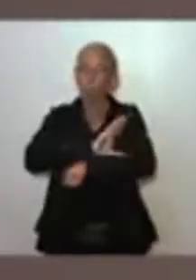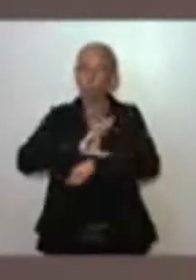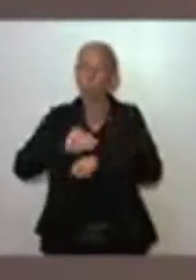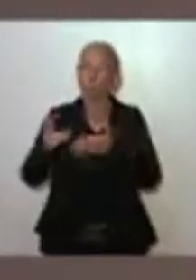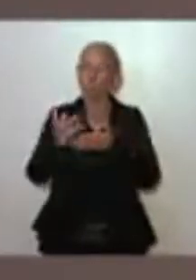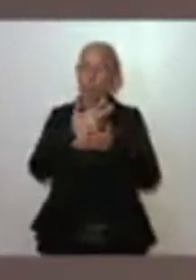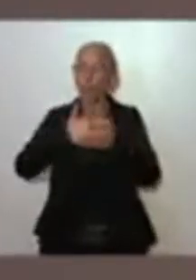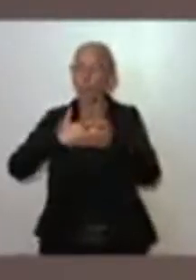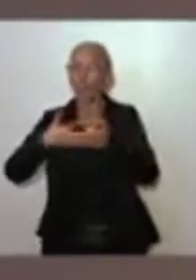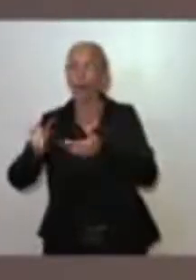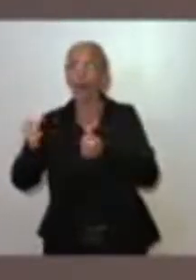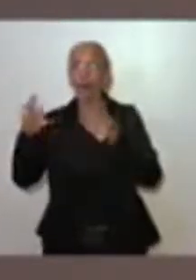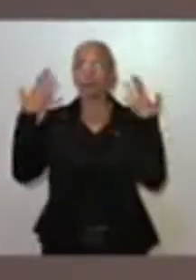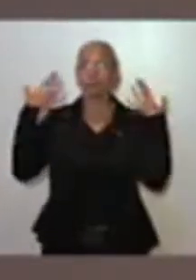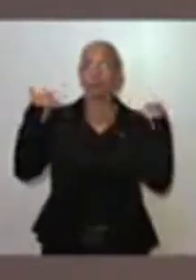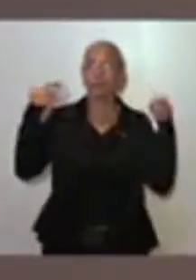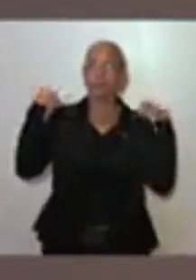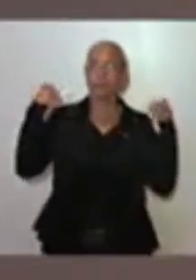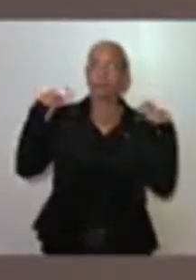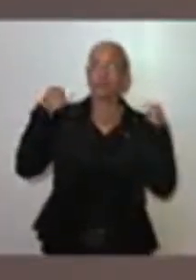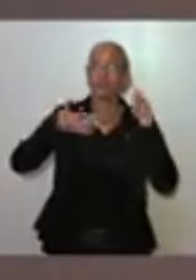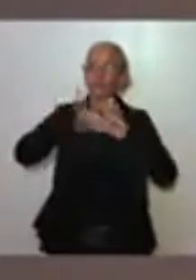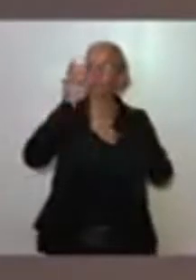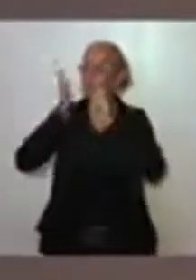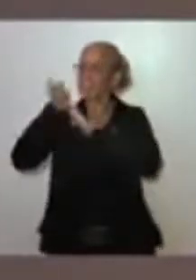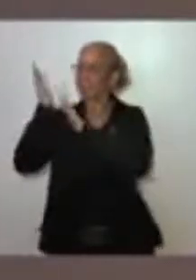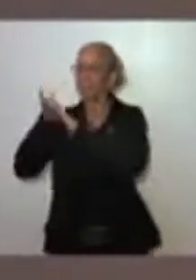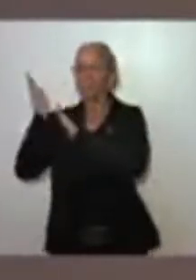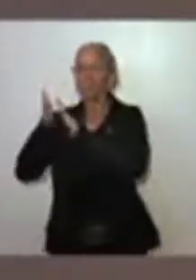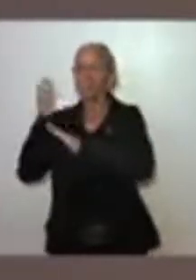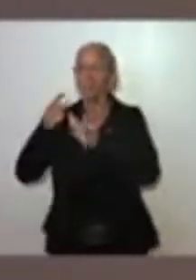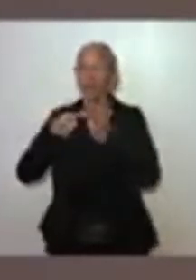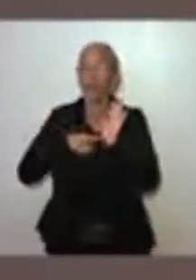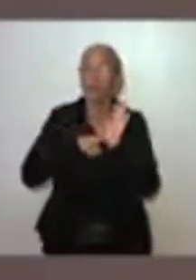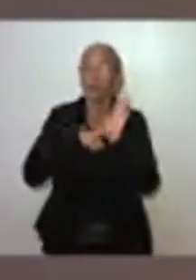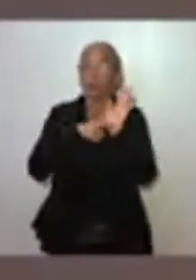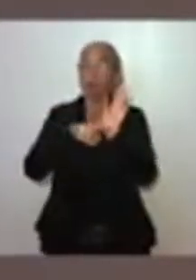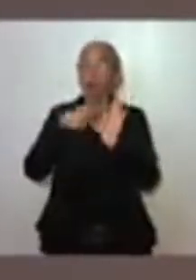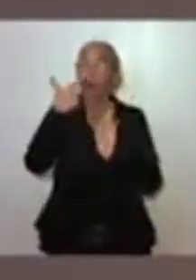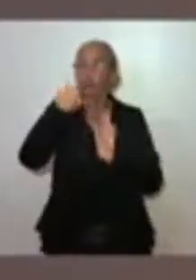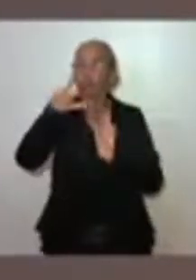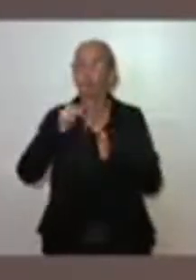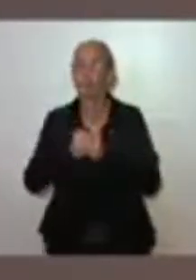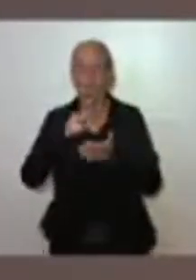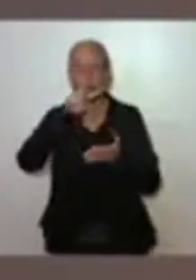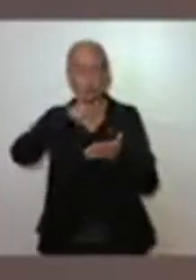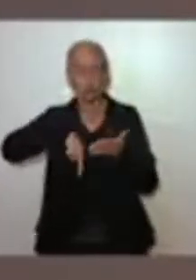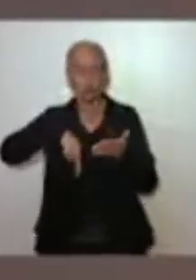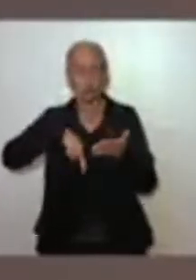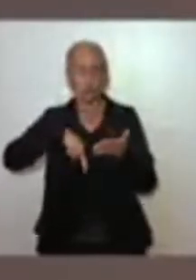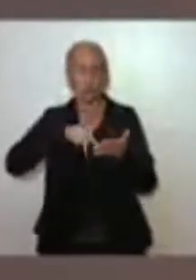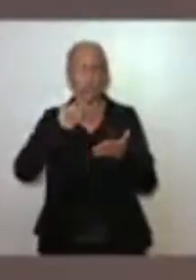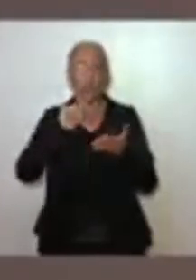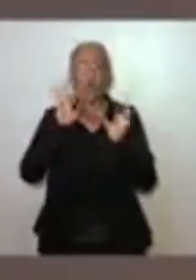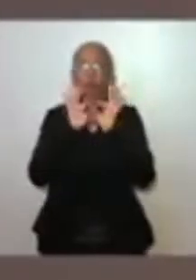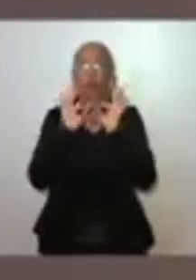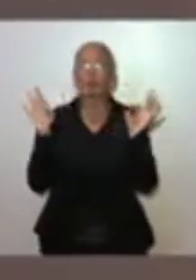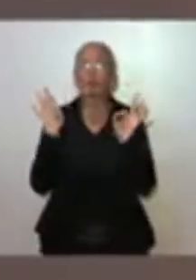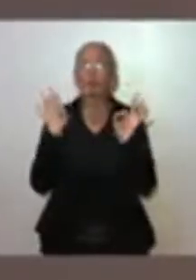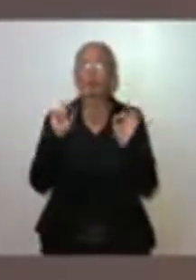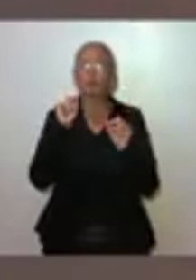viagens ajudar o outro eu me lembro de ter lido uma vez em algum lugar uma frase